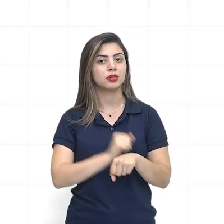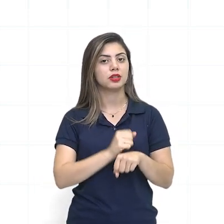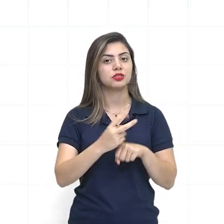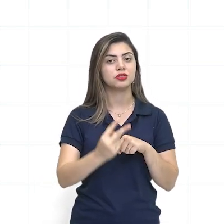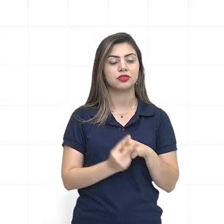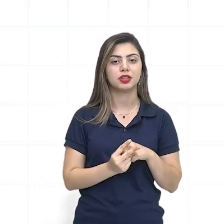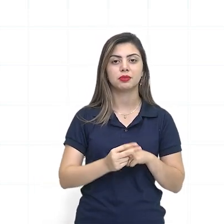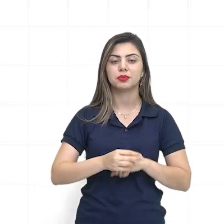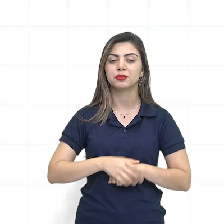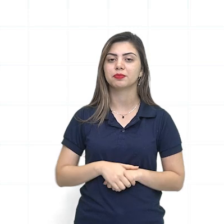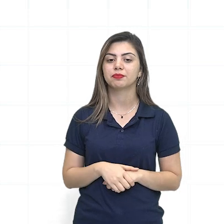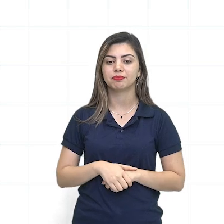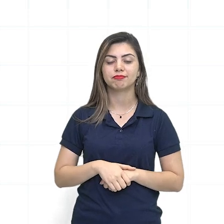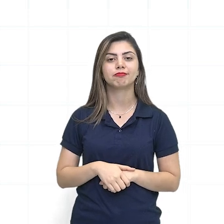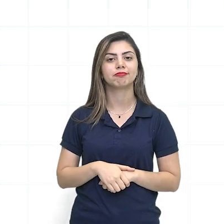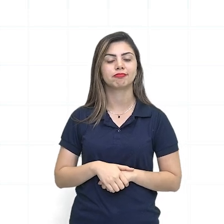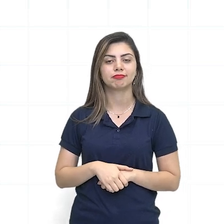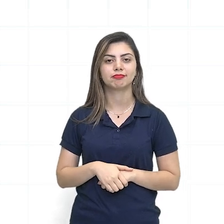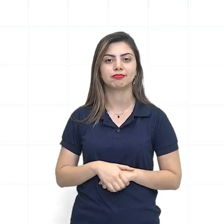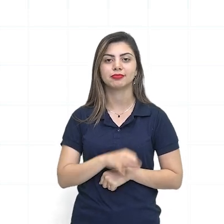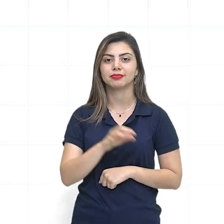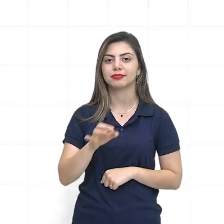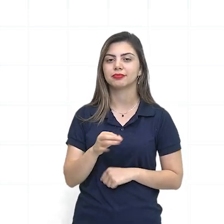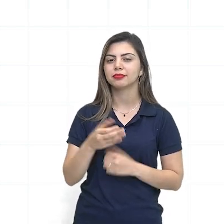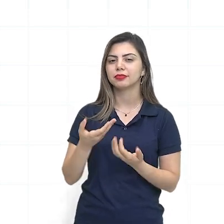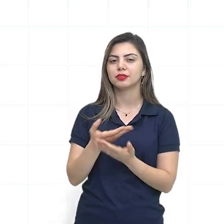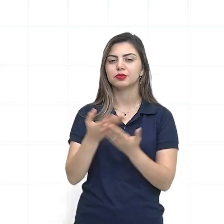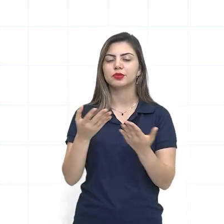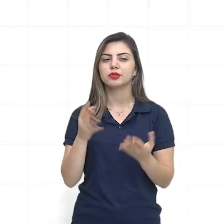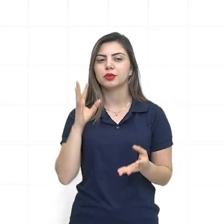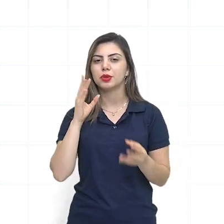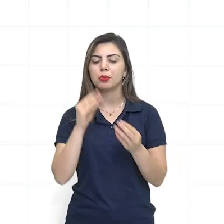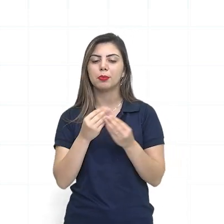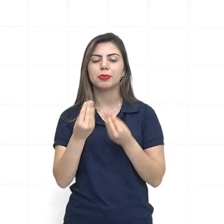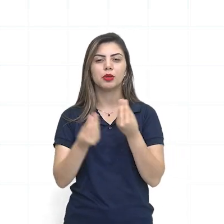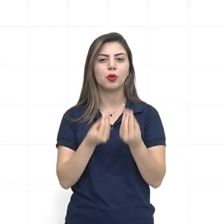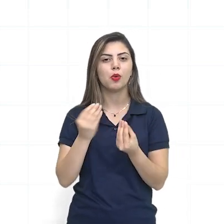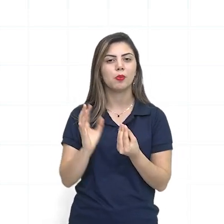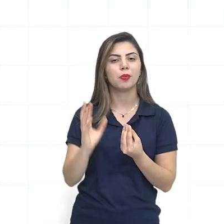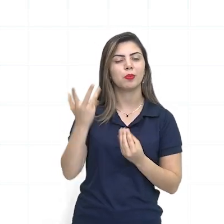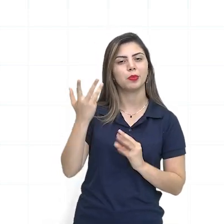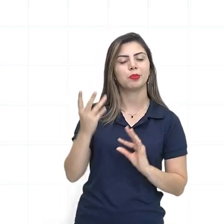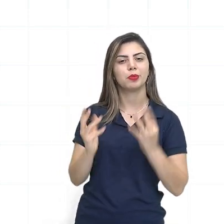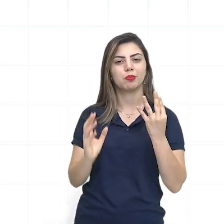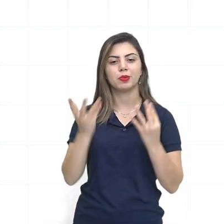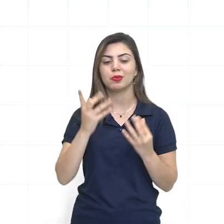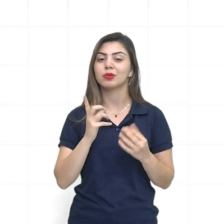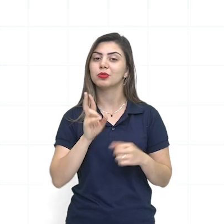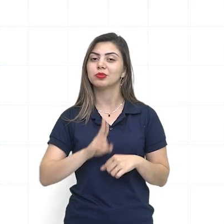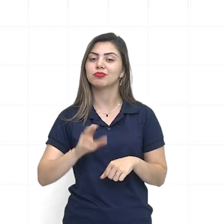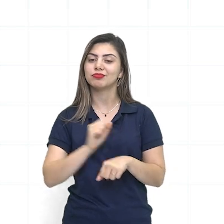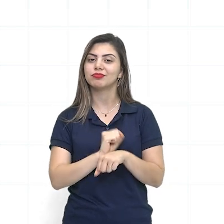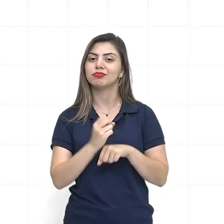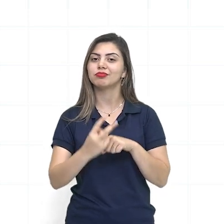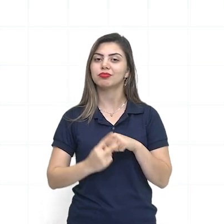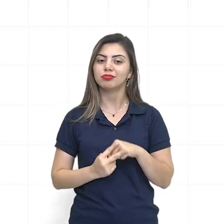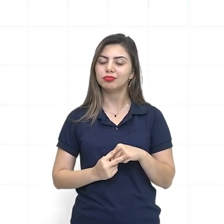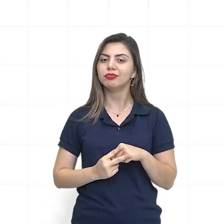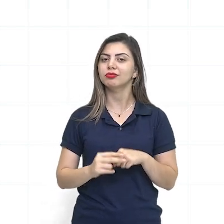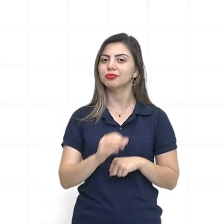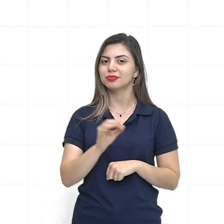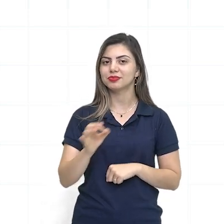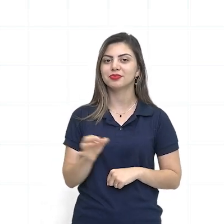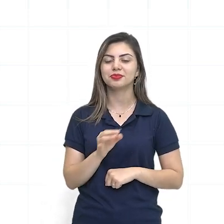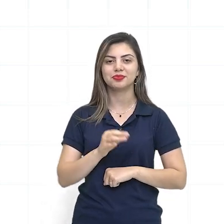de temporalidade. É apenas a ideia, né, para que você possa ter noção do que está acontecendo na história. Então, é por isso que